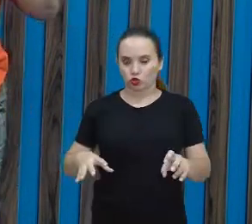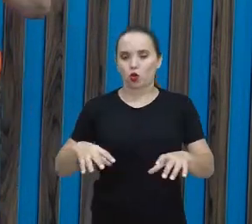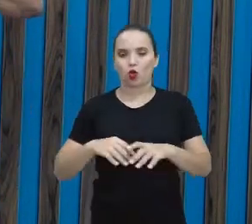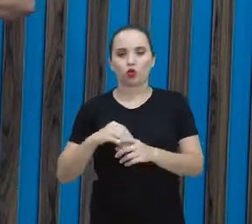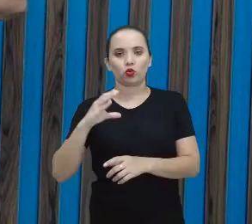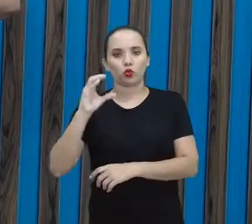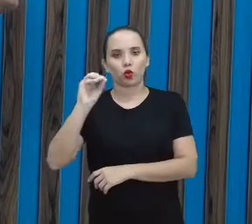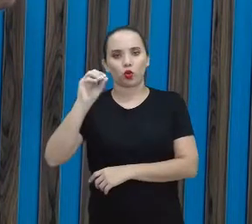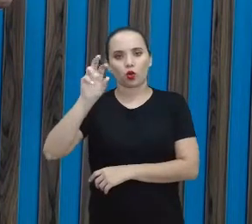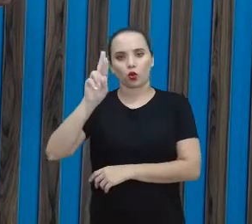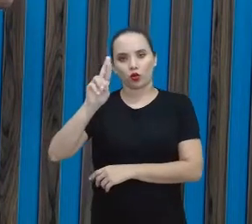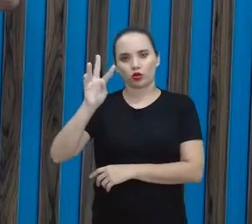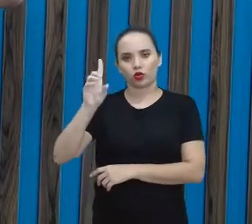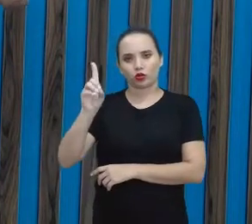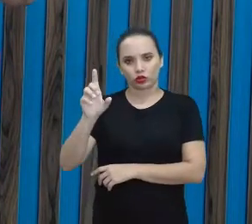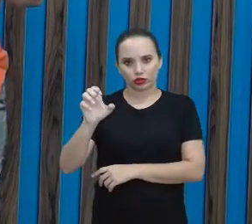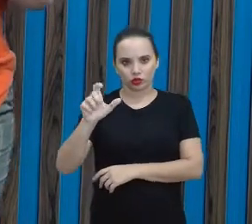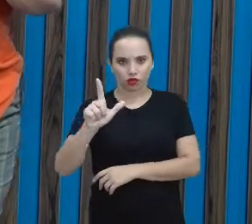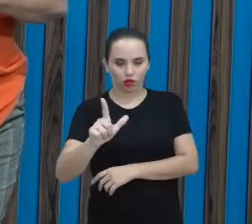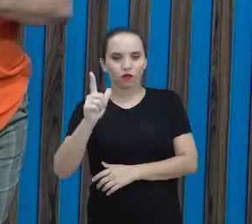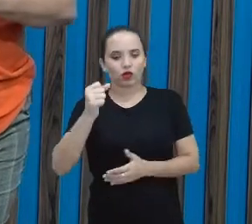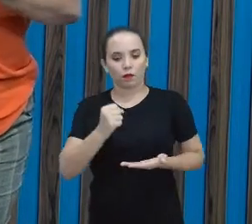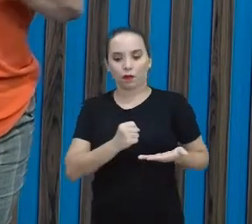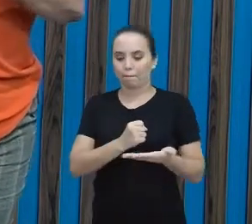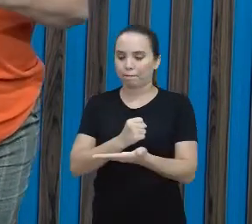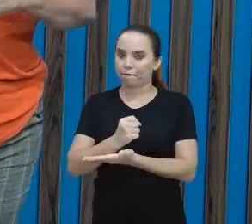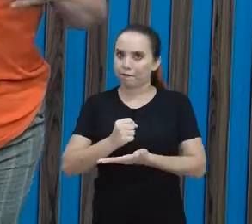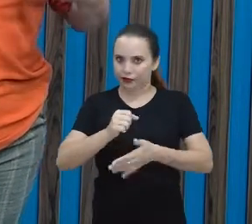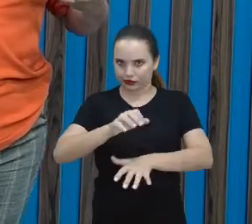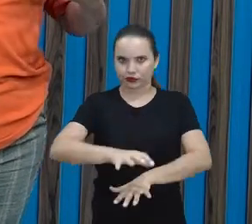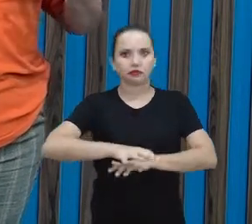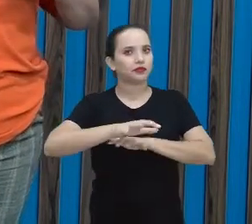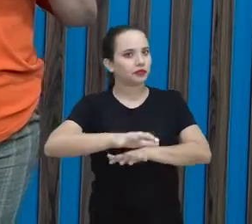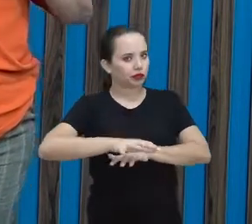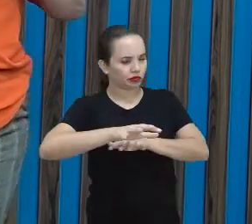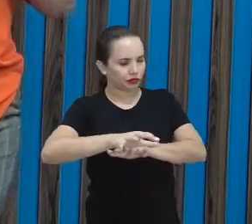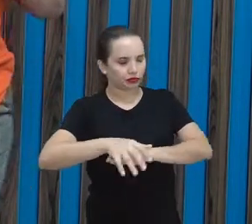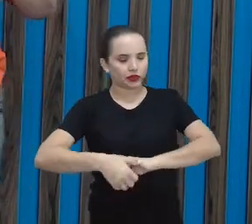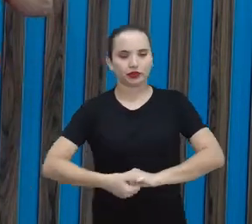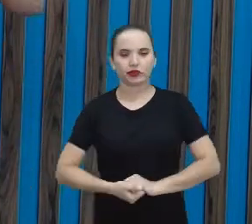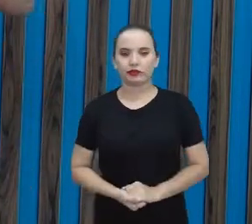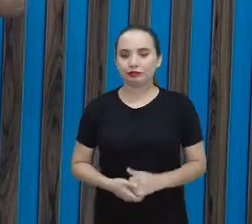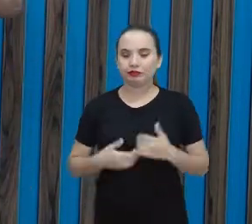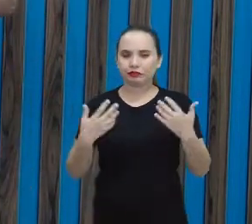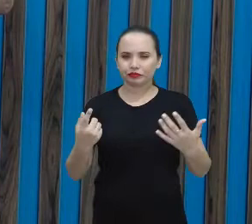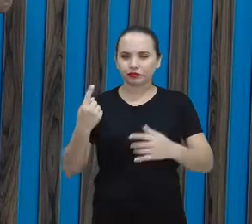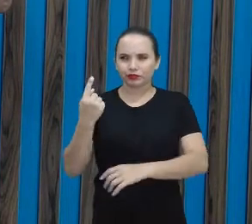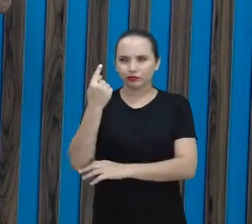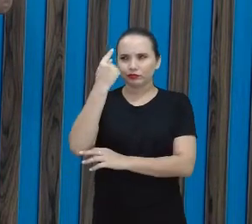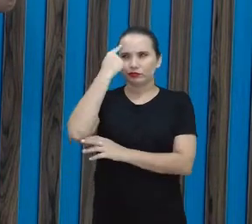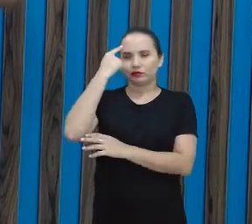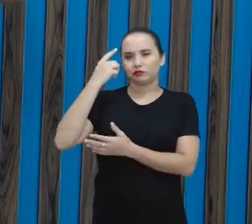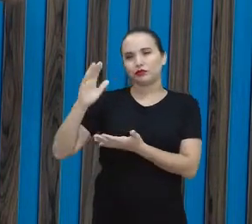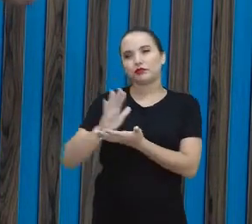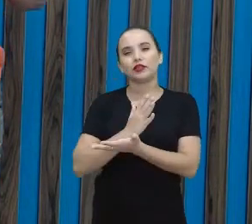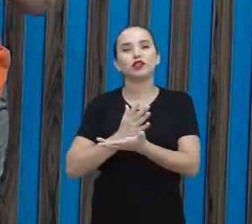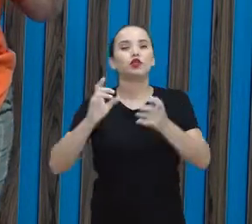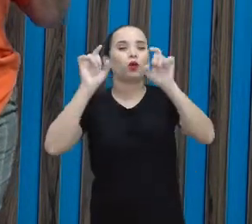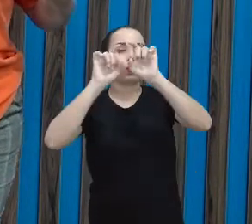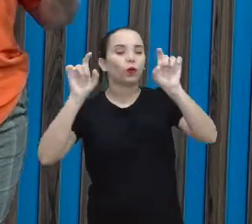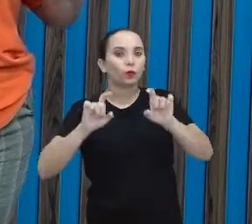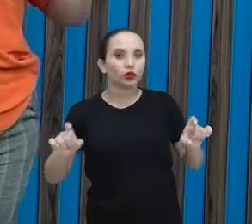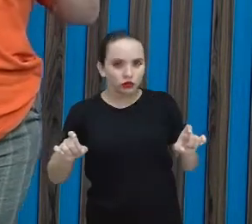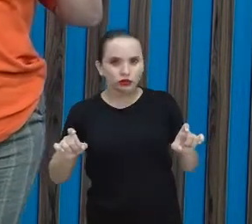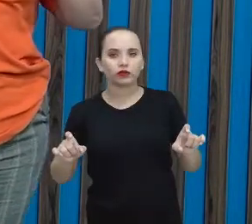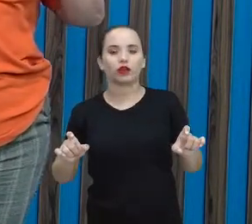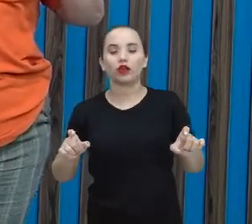a base do movimento armorial, tá certo? Então, eu fiz questão, eu pensei algumas frases de Ariano que mostram um pouco do